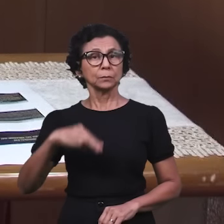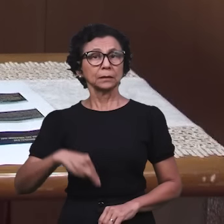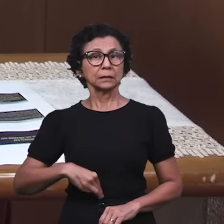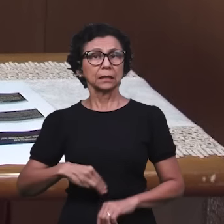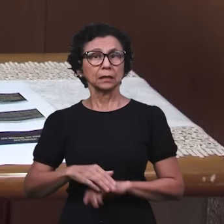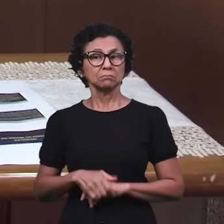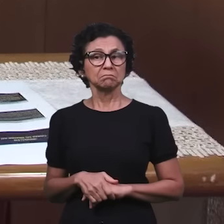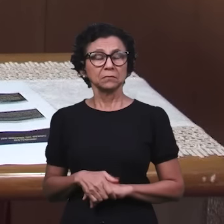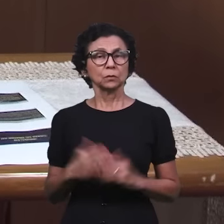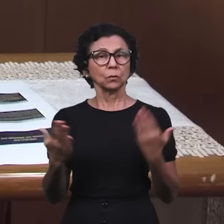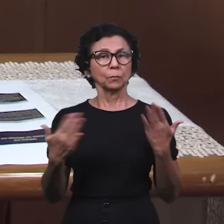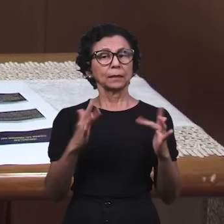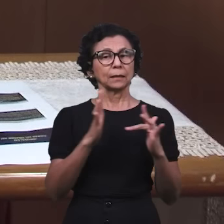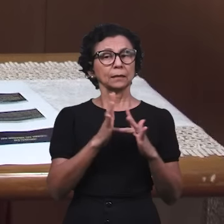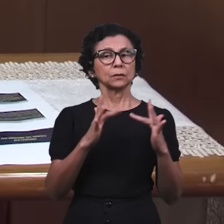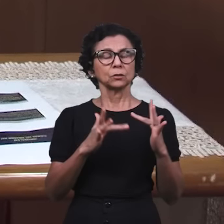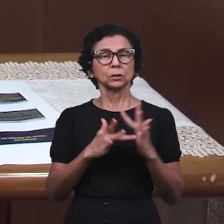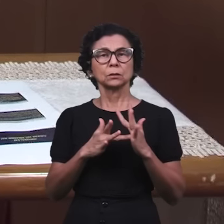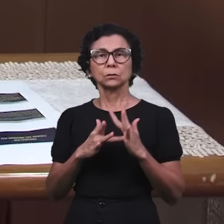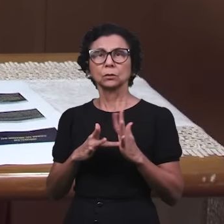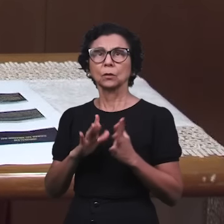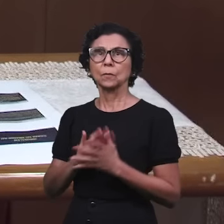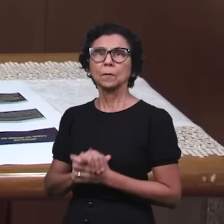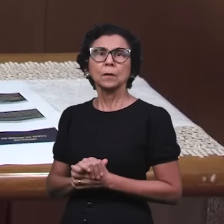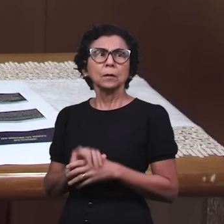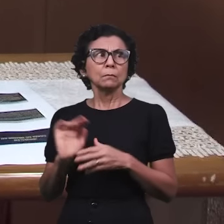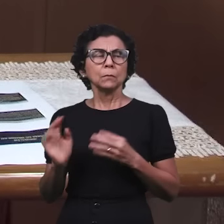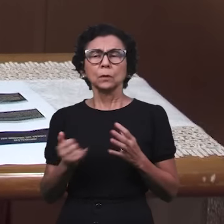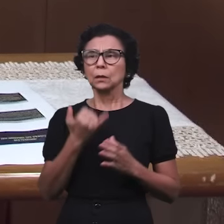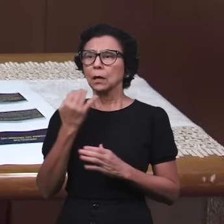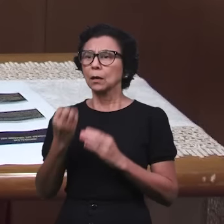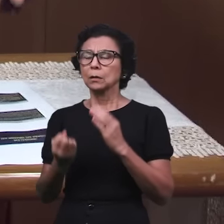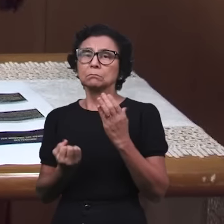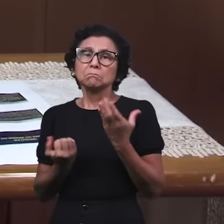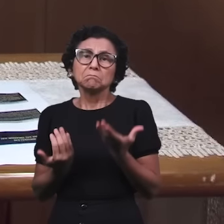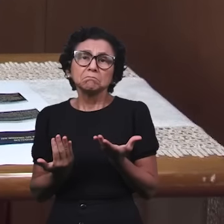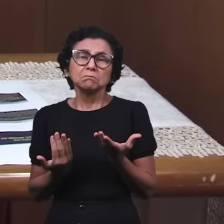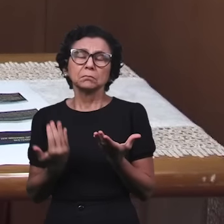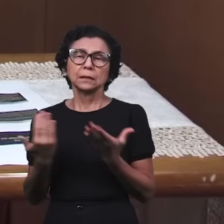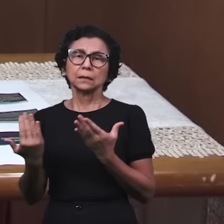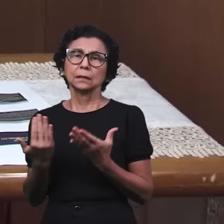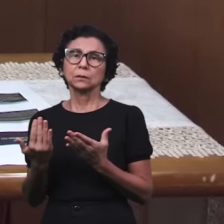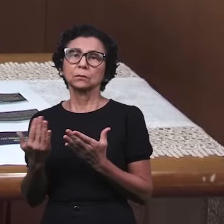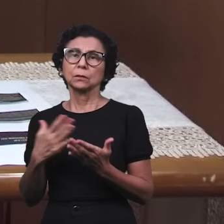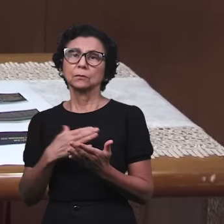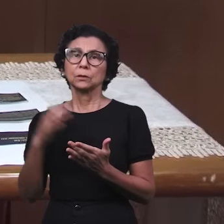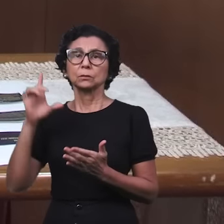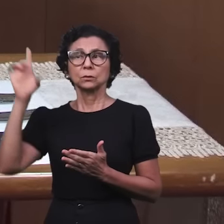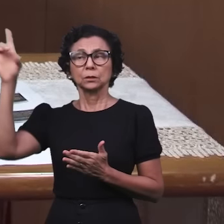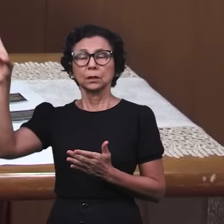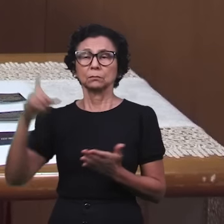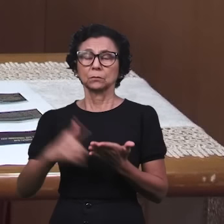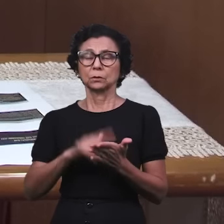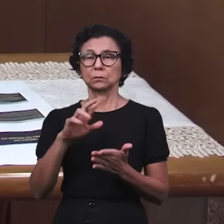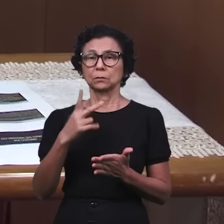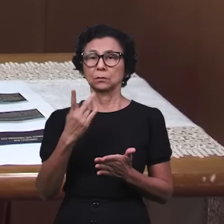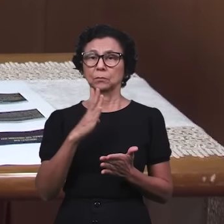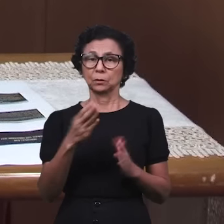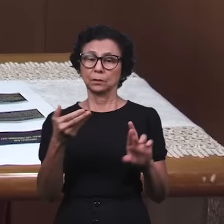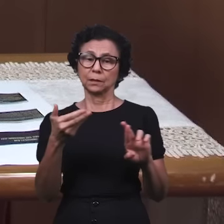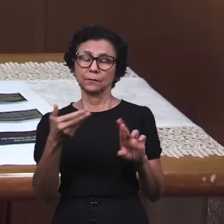época de Abraão, senão uma aparição excepcional do Filho de Deus. Hebreus fala dele.